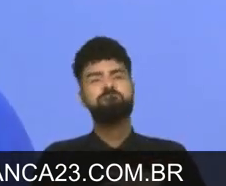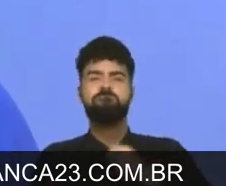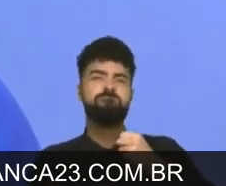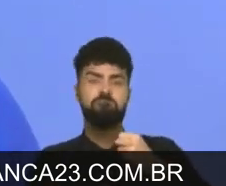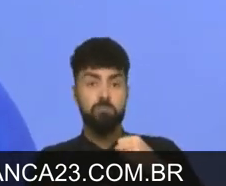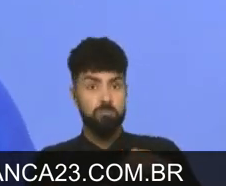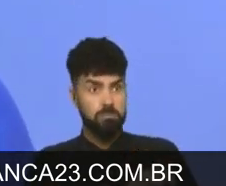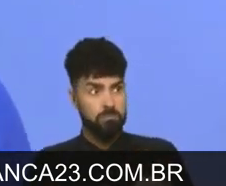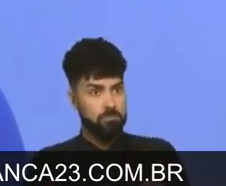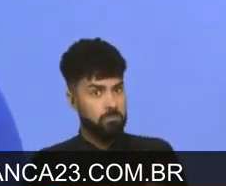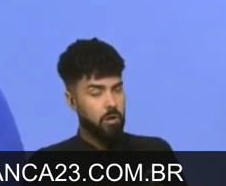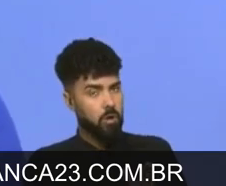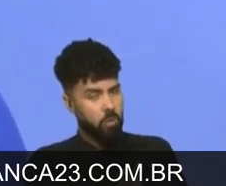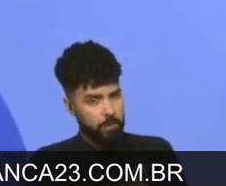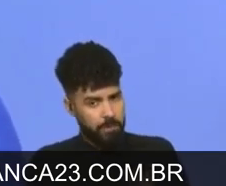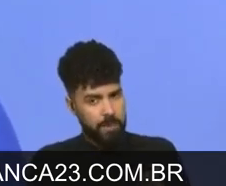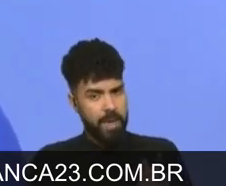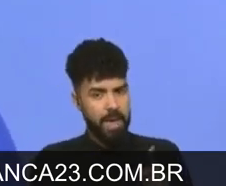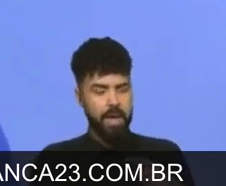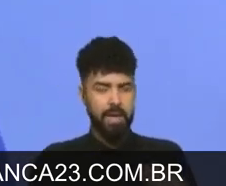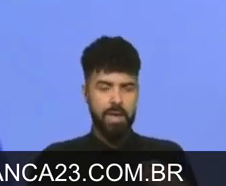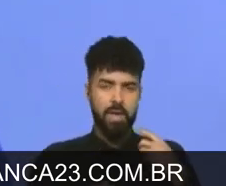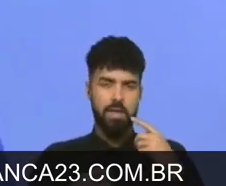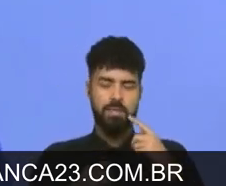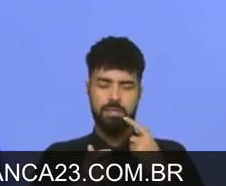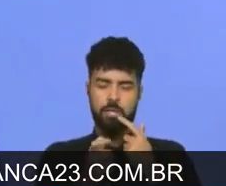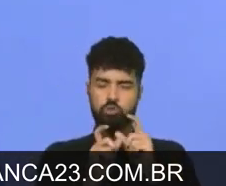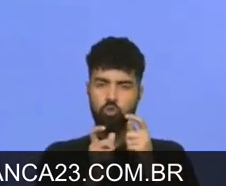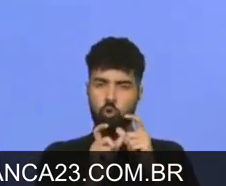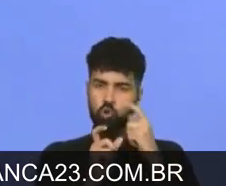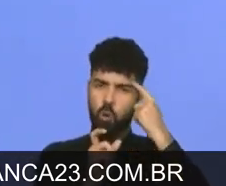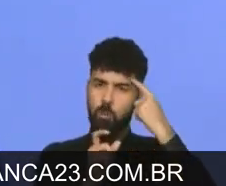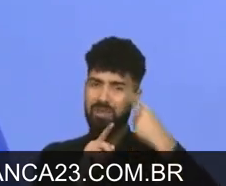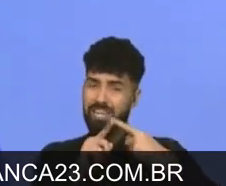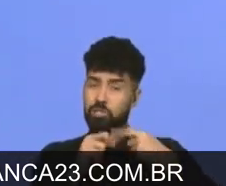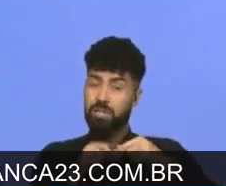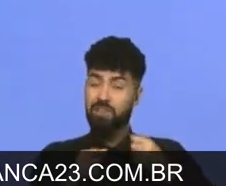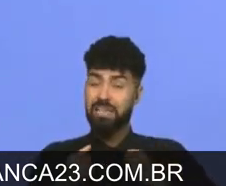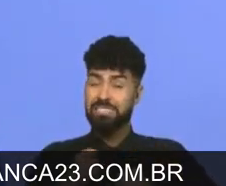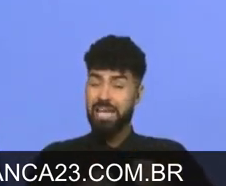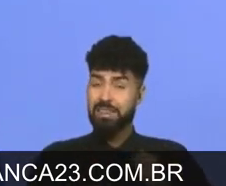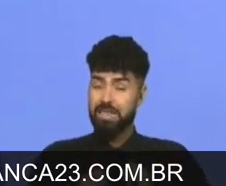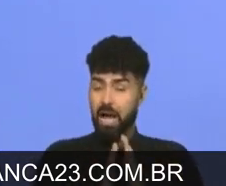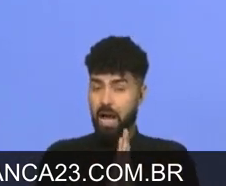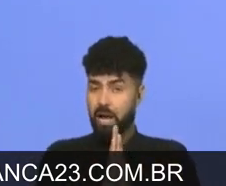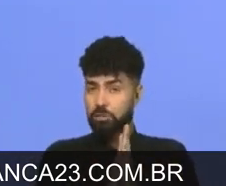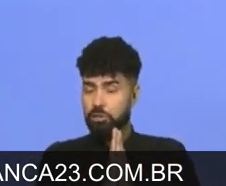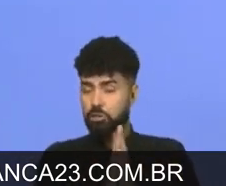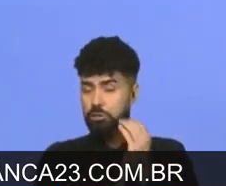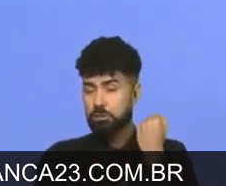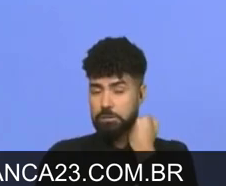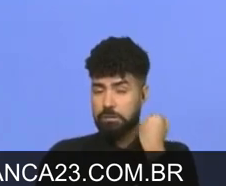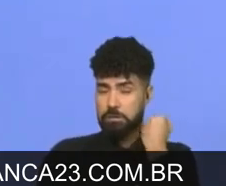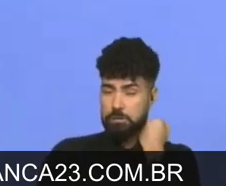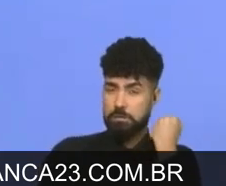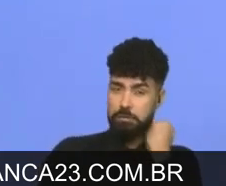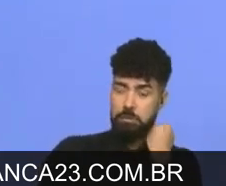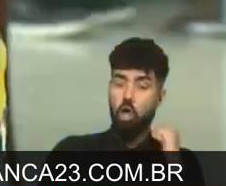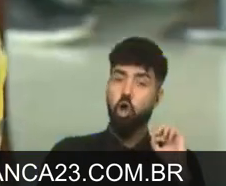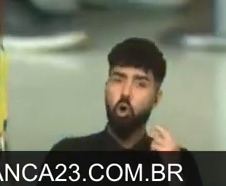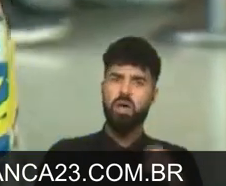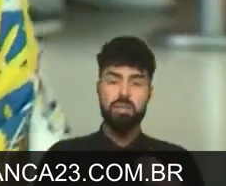vem a partir de um transtorno relacionado a uma crise de ansiedade ou uma depressão, que às vezes por esse